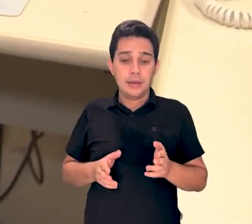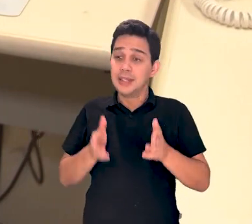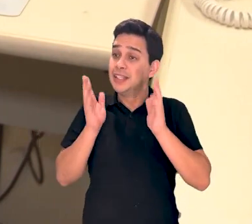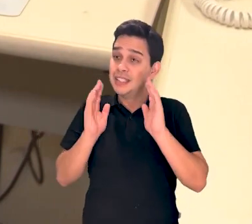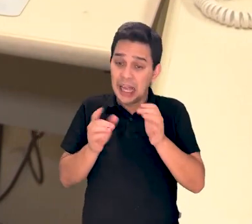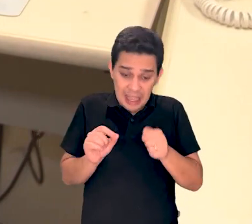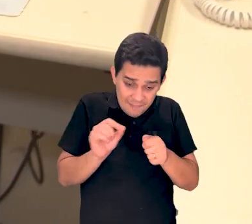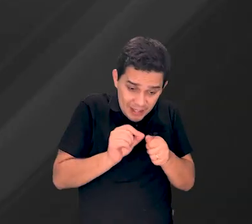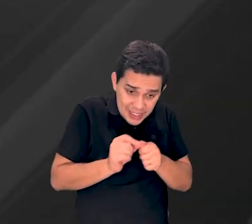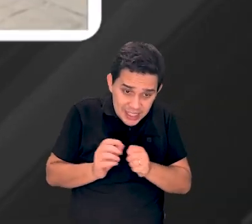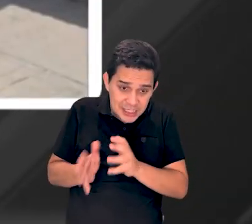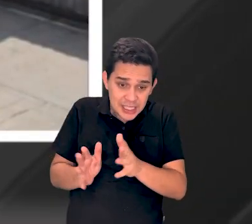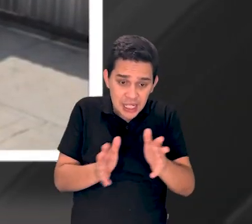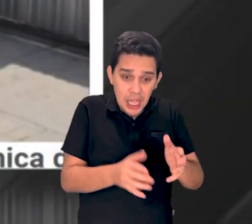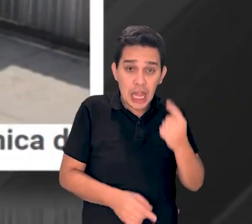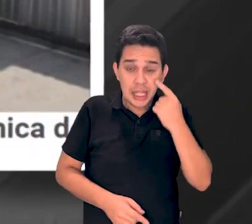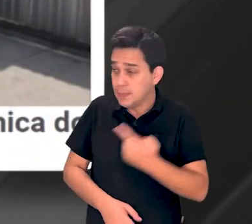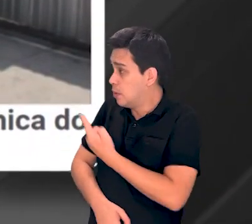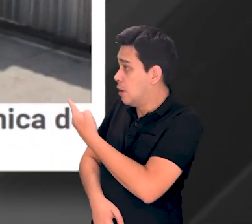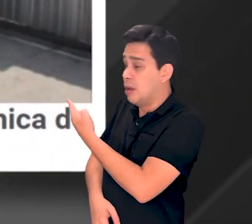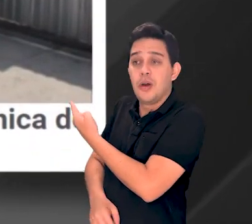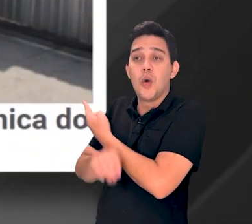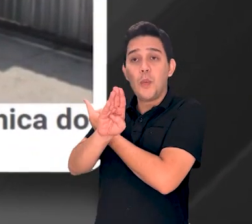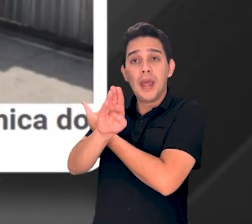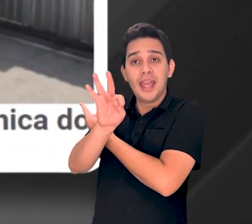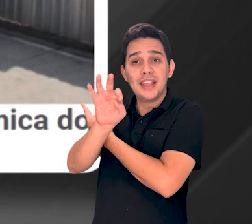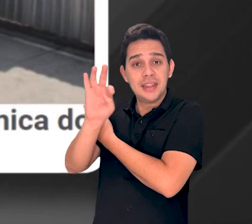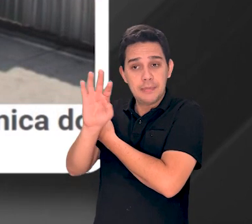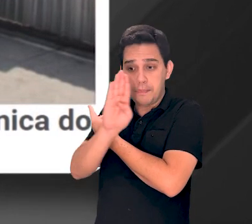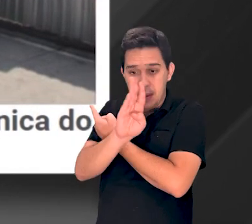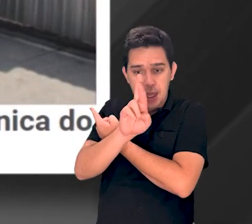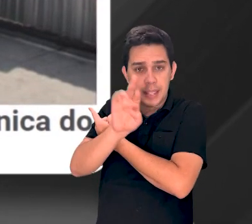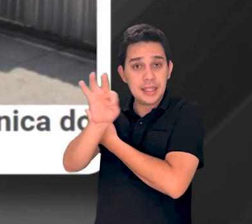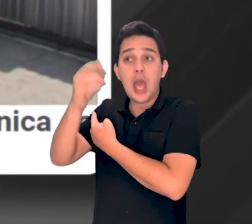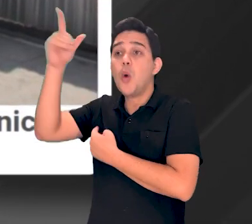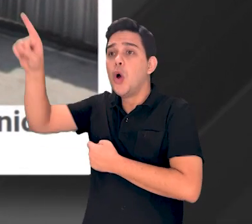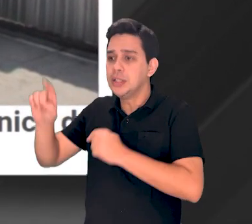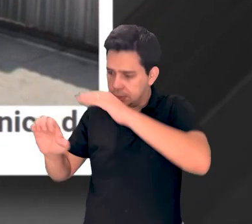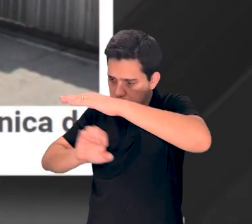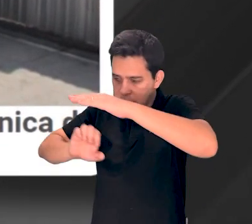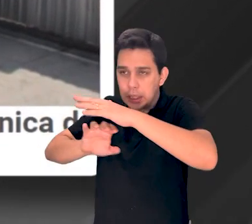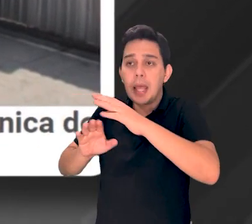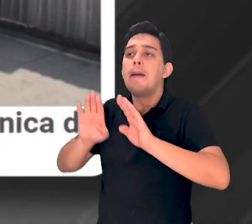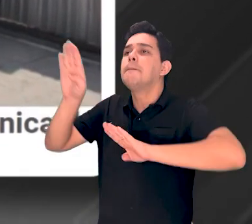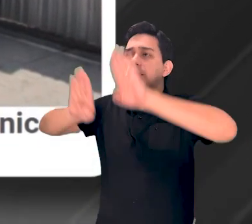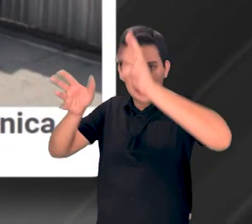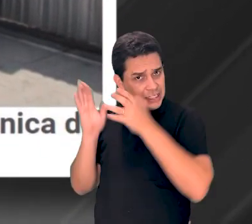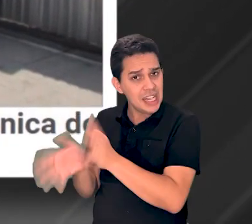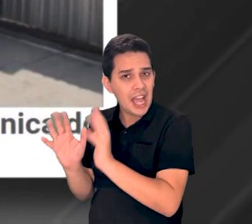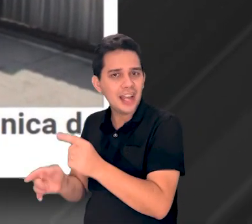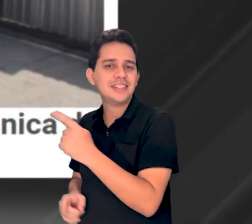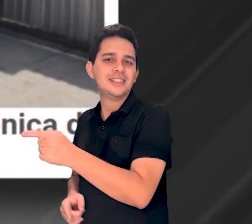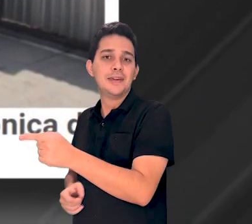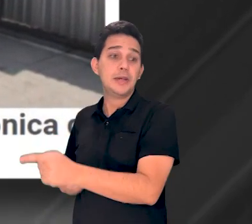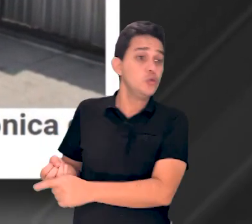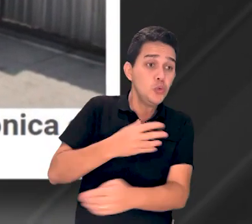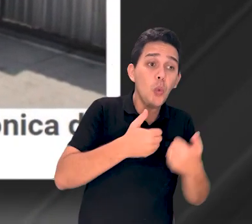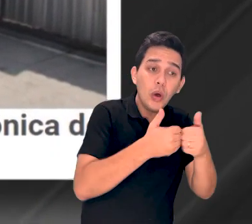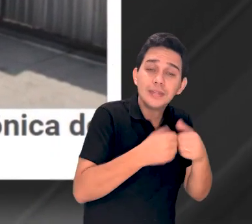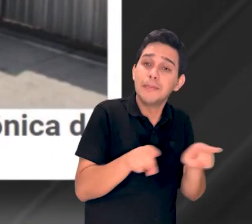tá o inclusive em relação ao BRT EA bilhetagem eletrônica quer dizer me